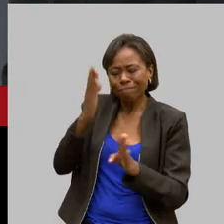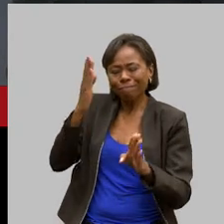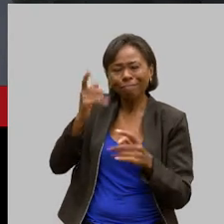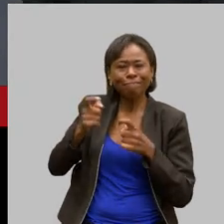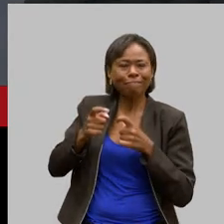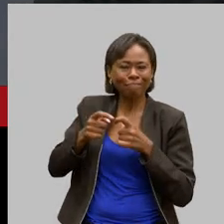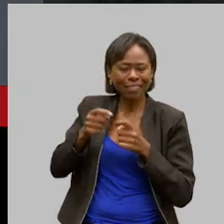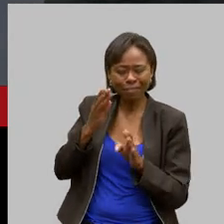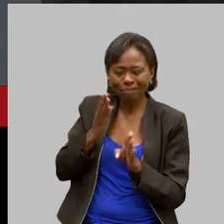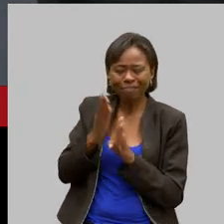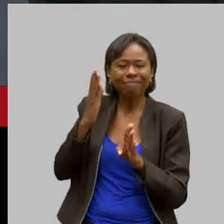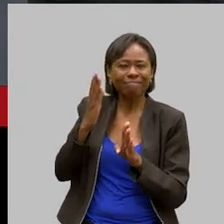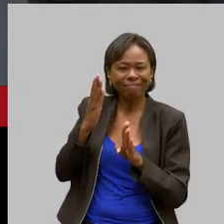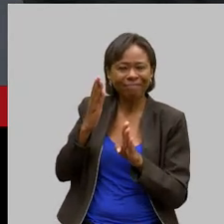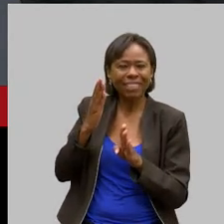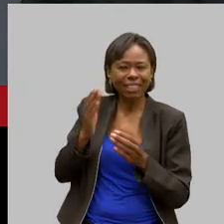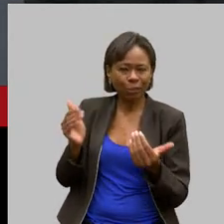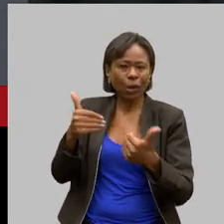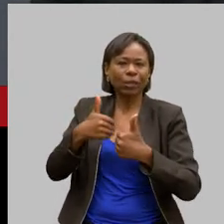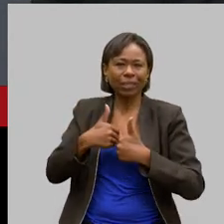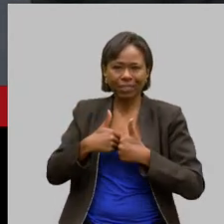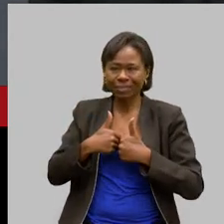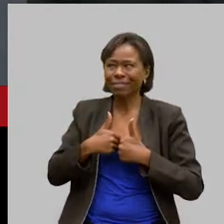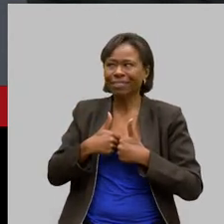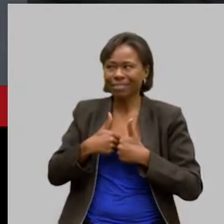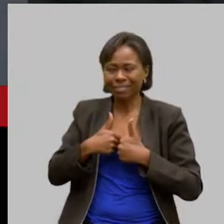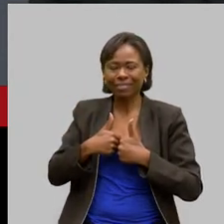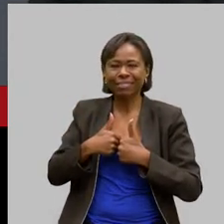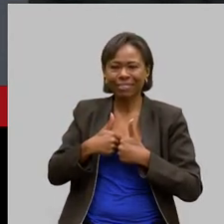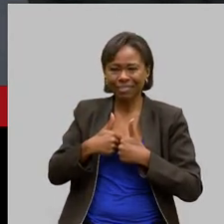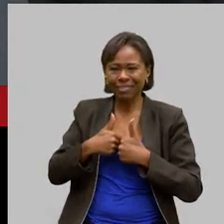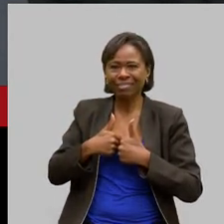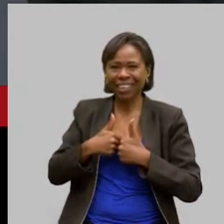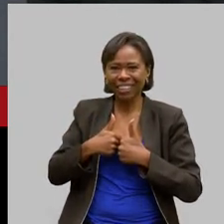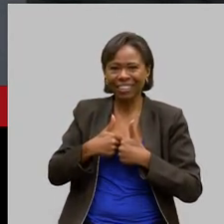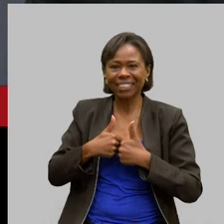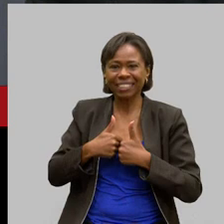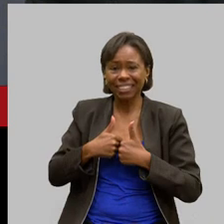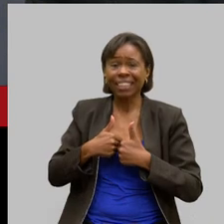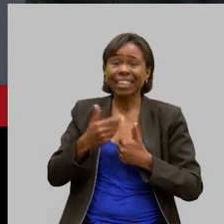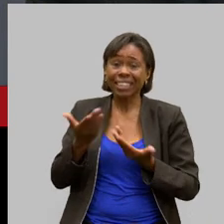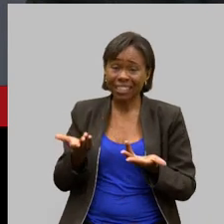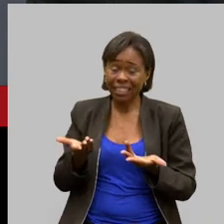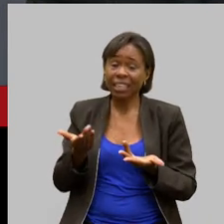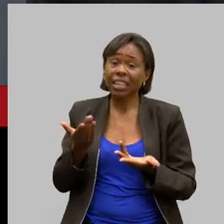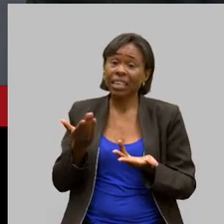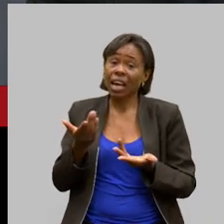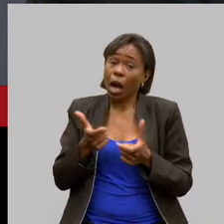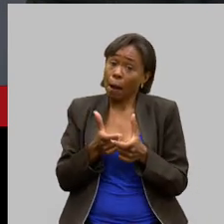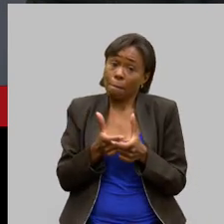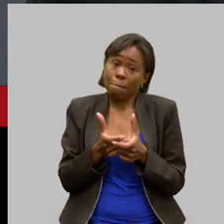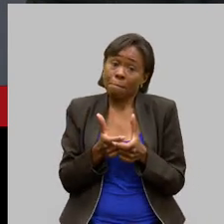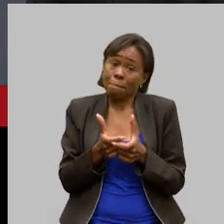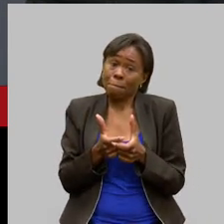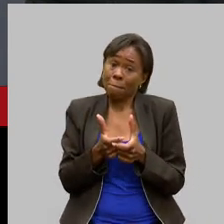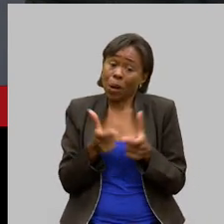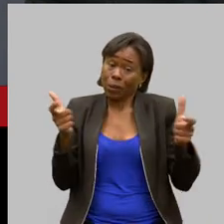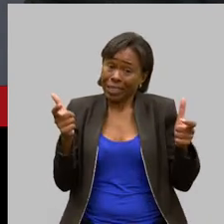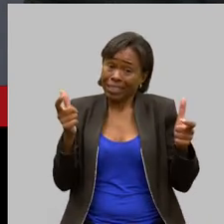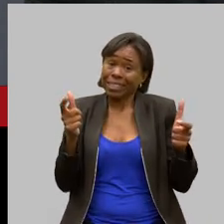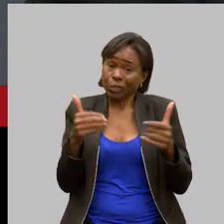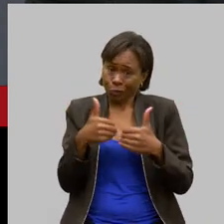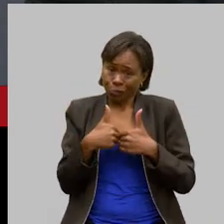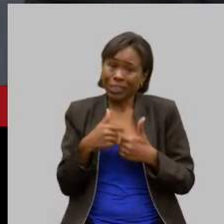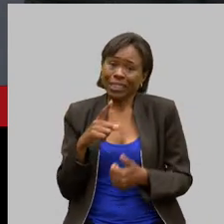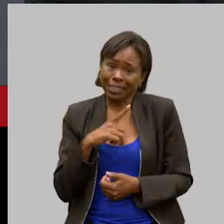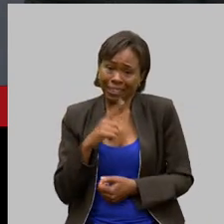vieram inúmeras dificuldades que eu tenho certeza que a grande maioria da comunidade autista enfrenta Como por exemplo